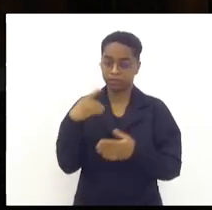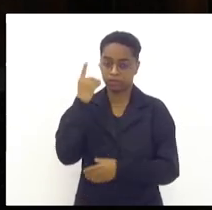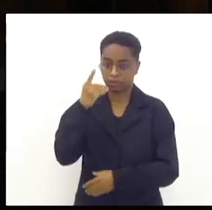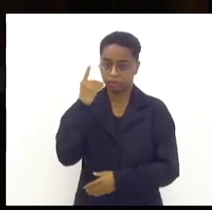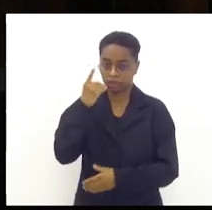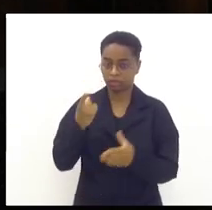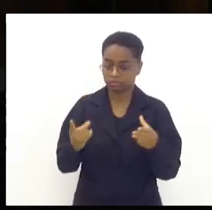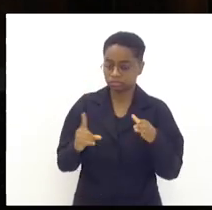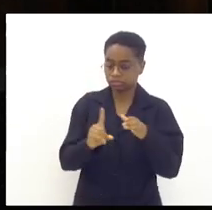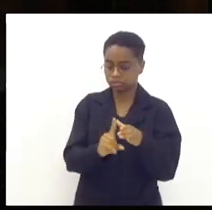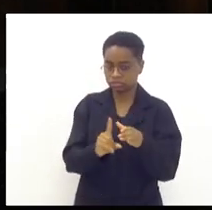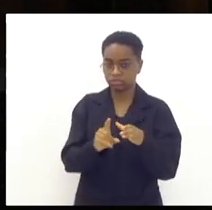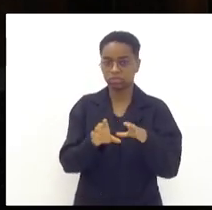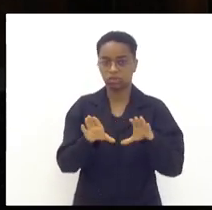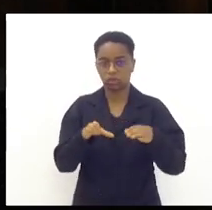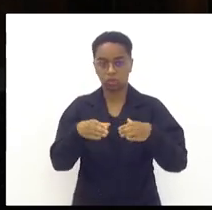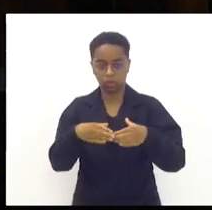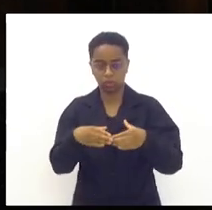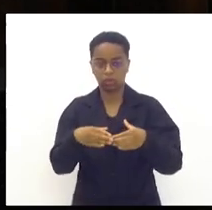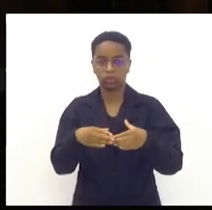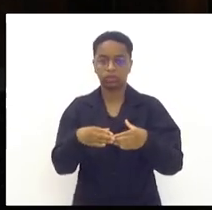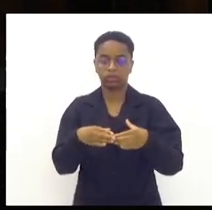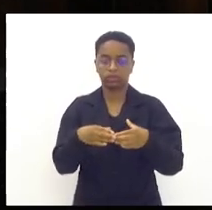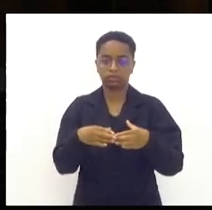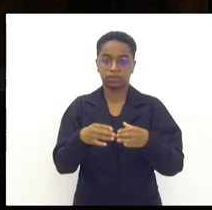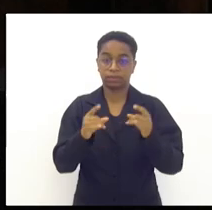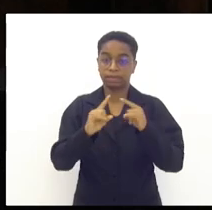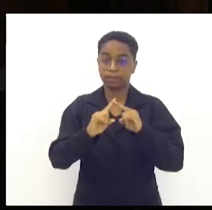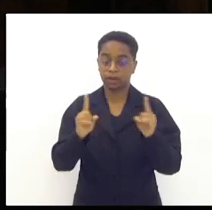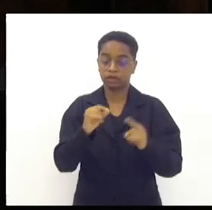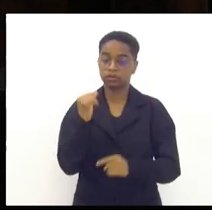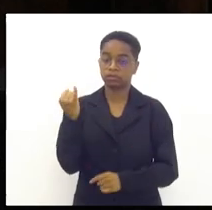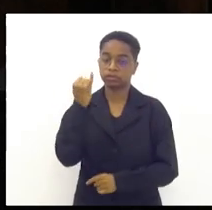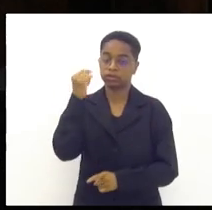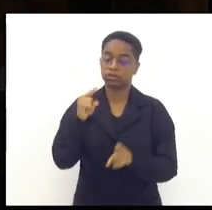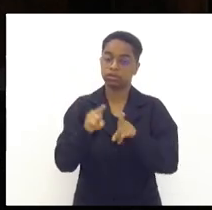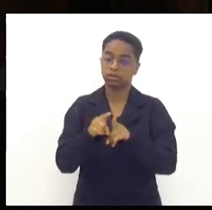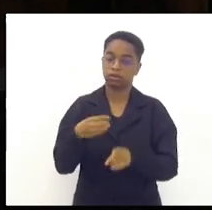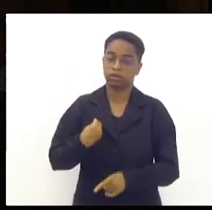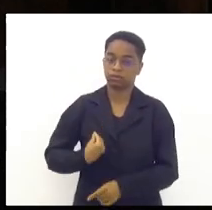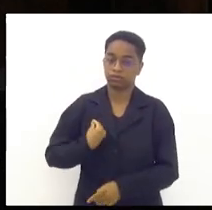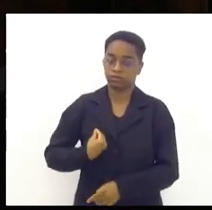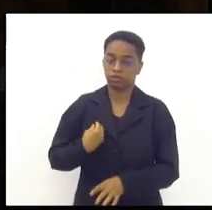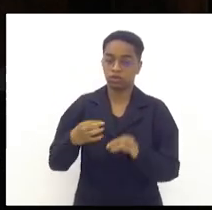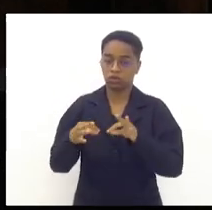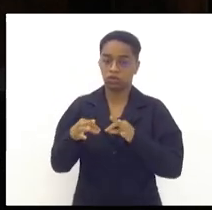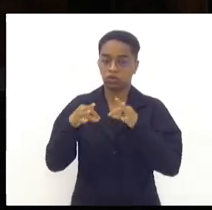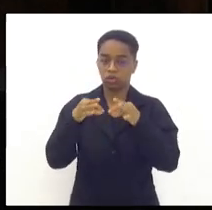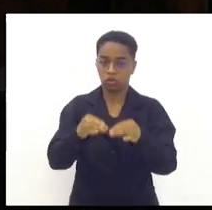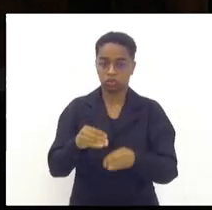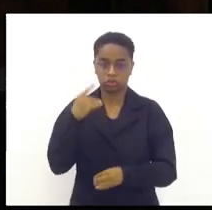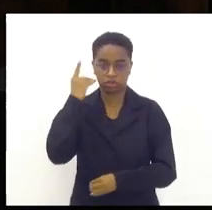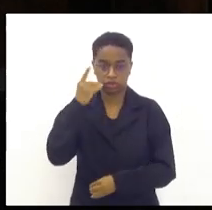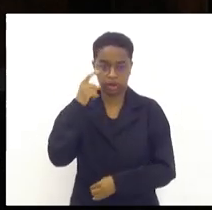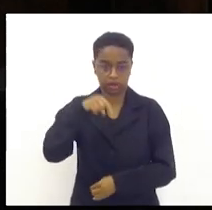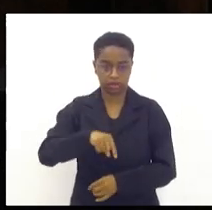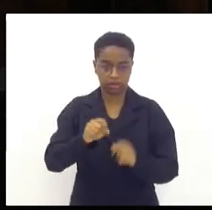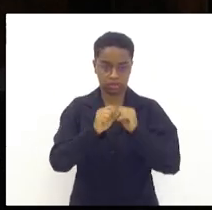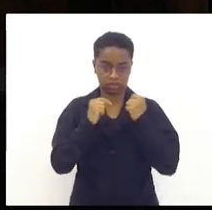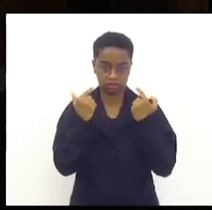parte à frente dessa comissão, mas é importante a presença de todos os deputados dessa